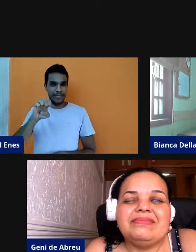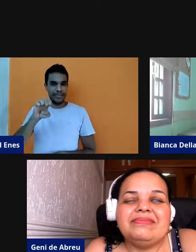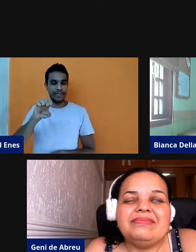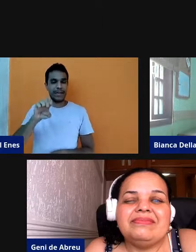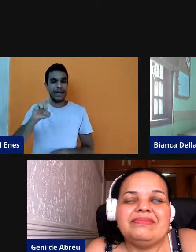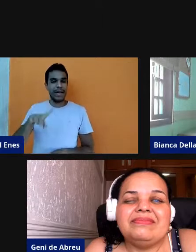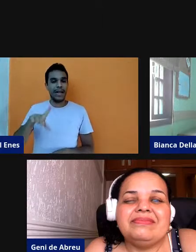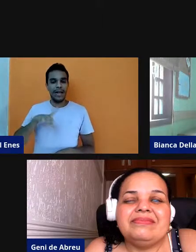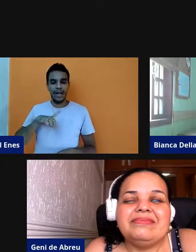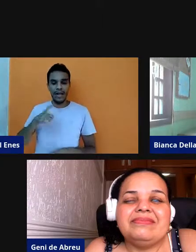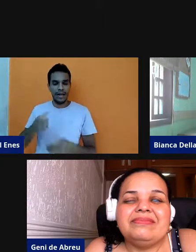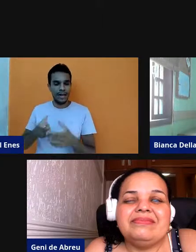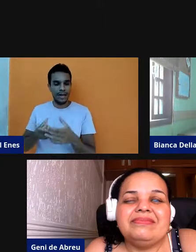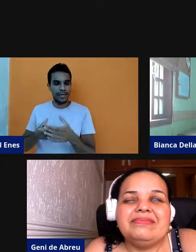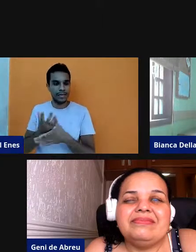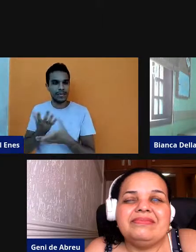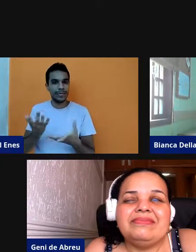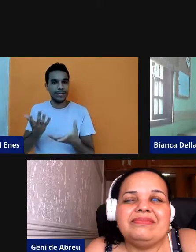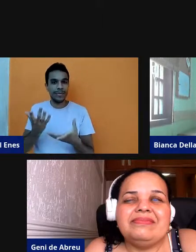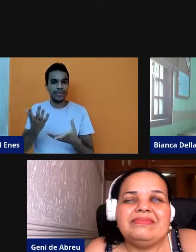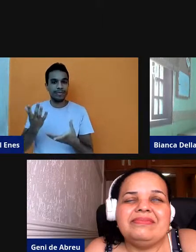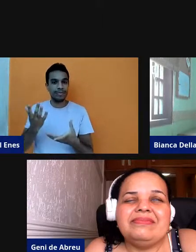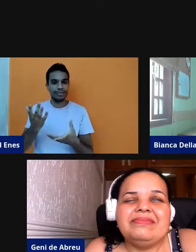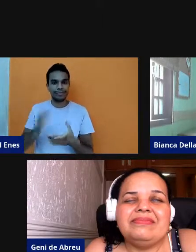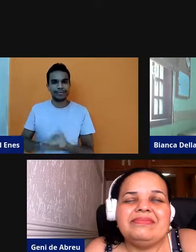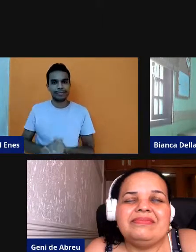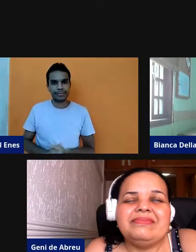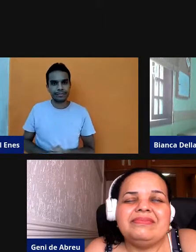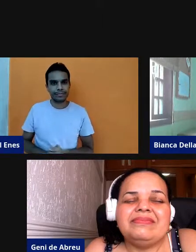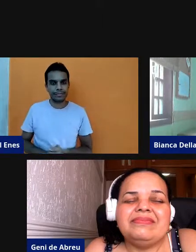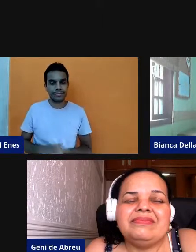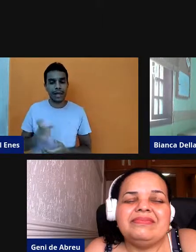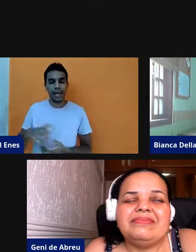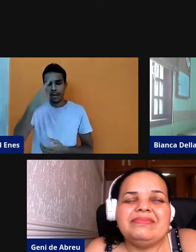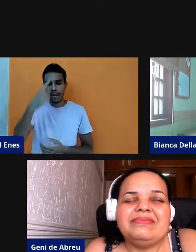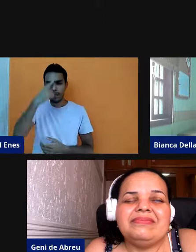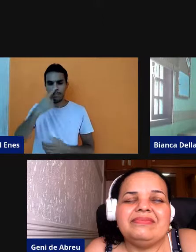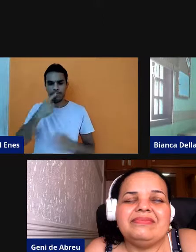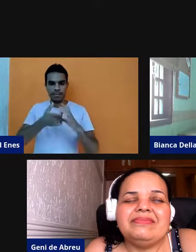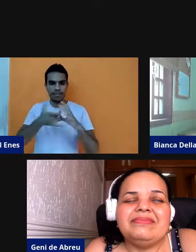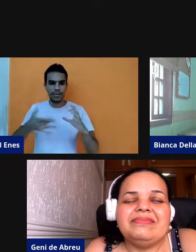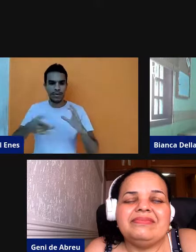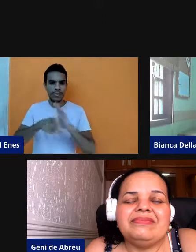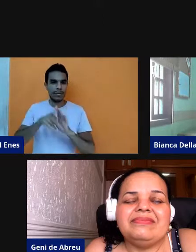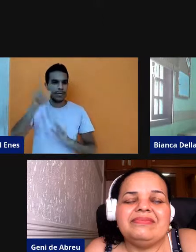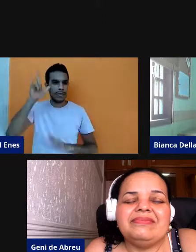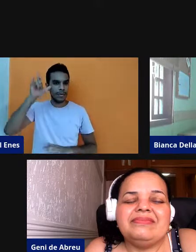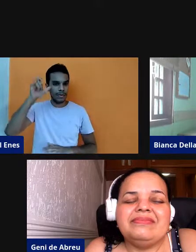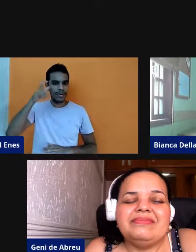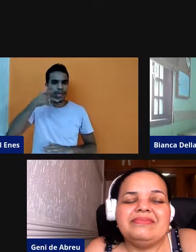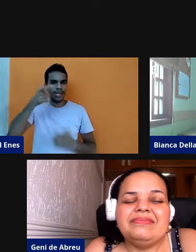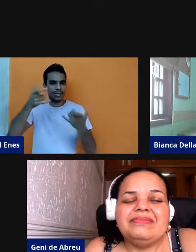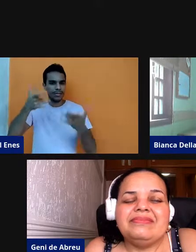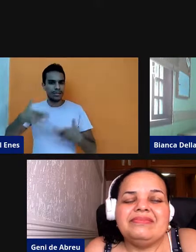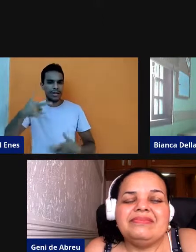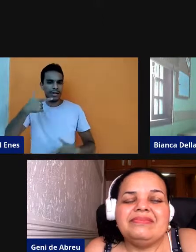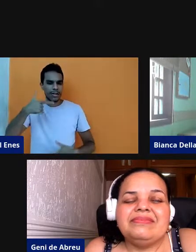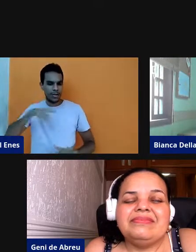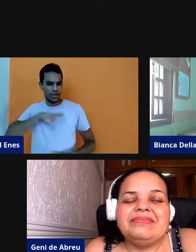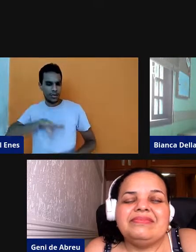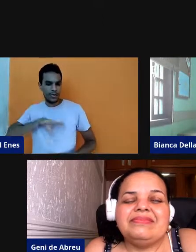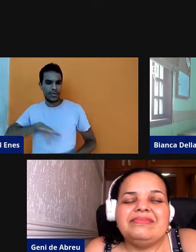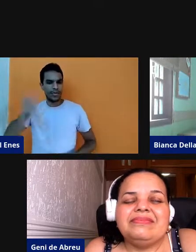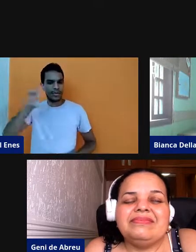idealizadora do arroba mais coesão, por favor, que é um perfil no Instagram que serve para falar de língua portuguesa, de literatura,